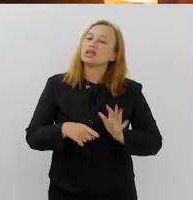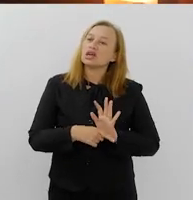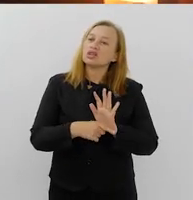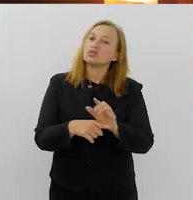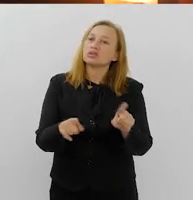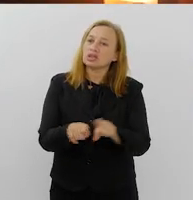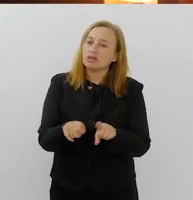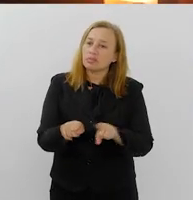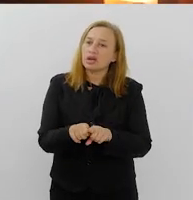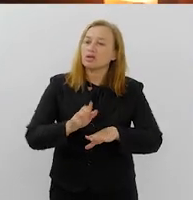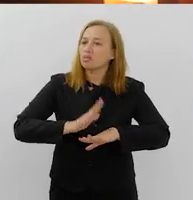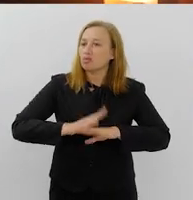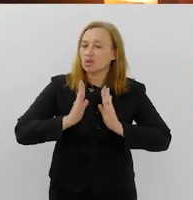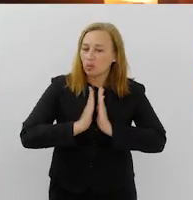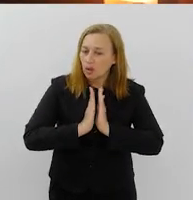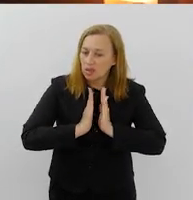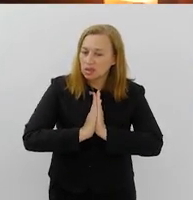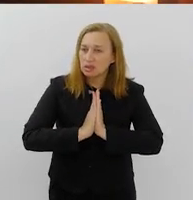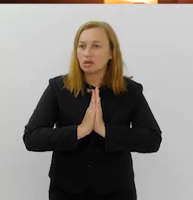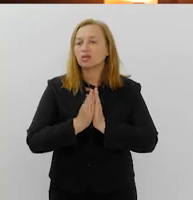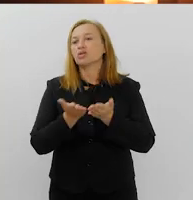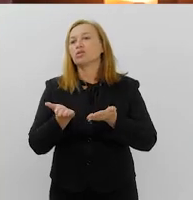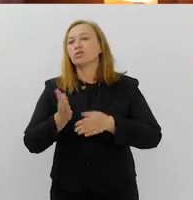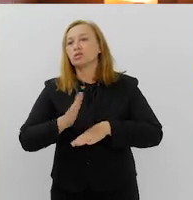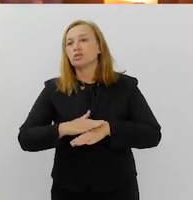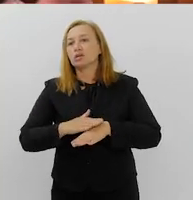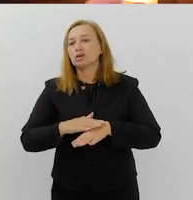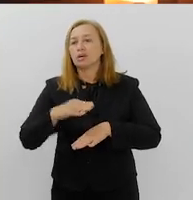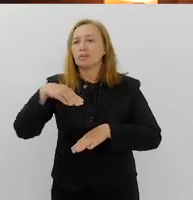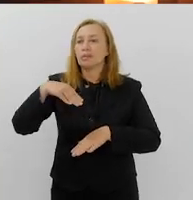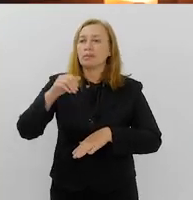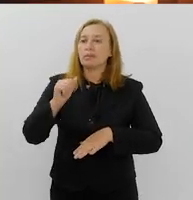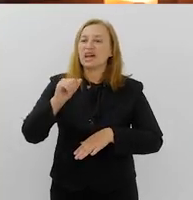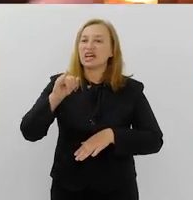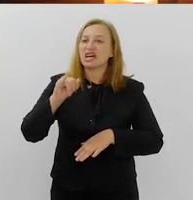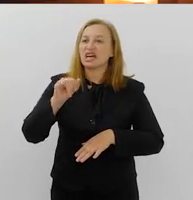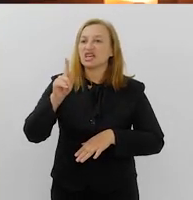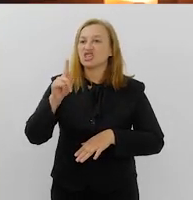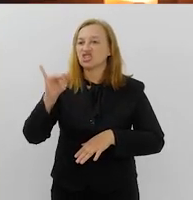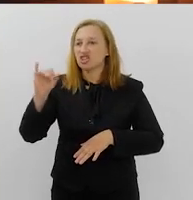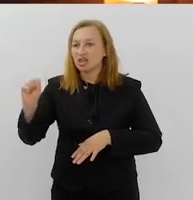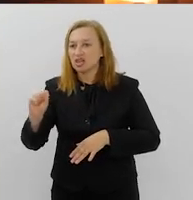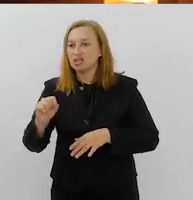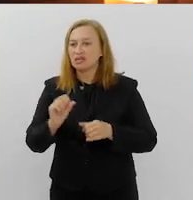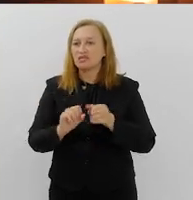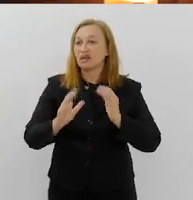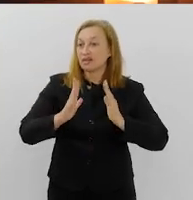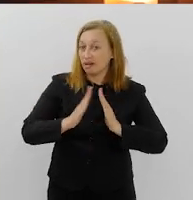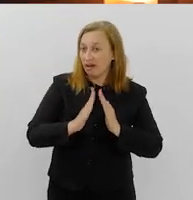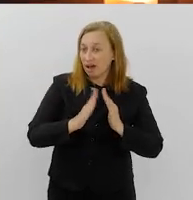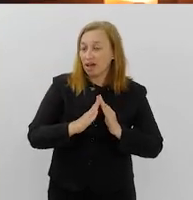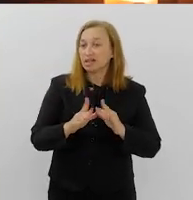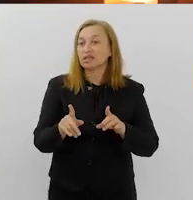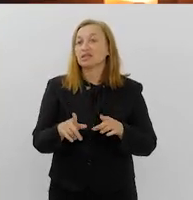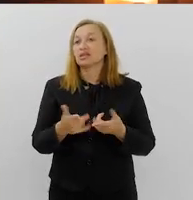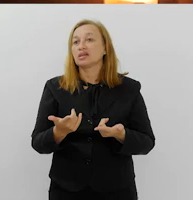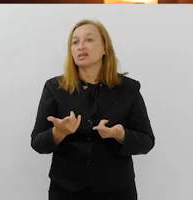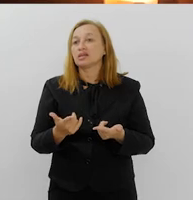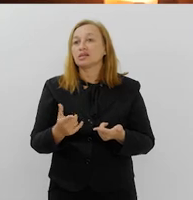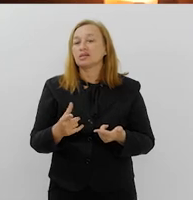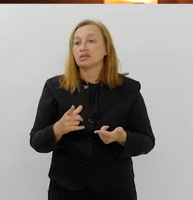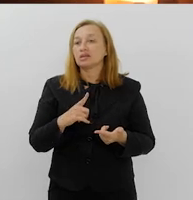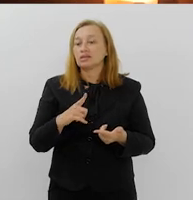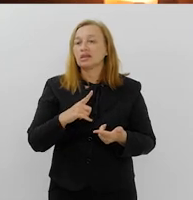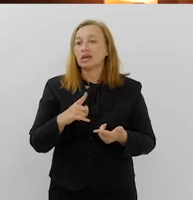gente tenta retribuir da melhor forma, que é na parte da oração, na parte das magias, né, ritualísticas que a gente faz na casa. E